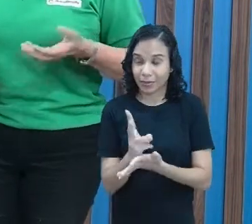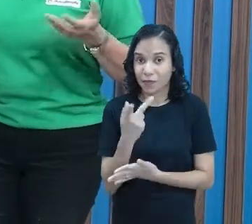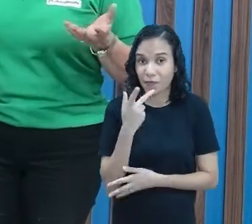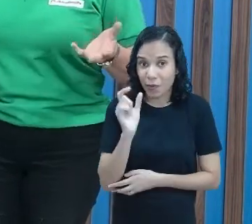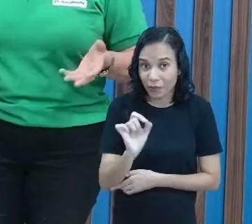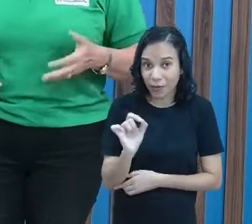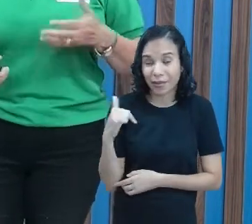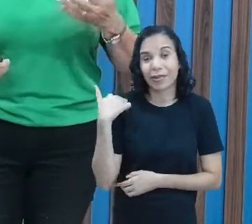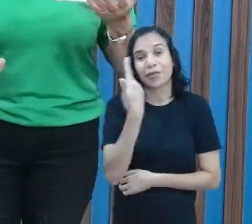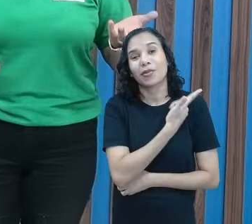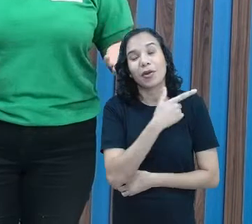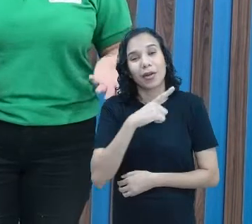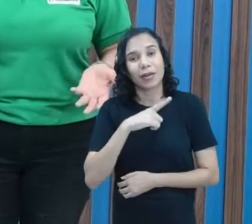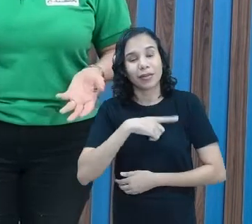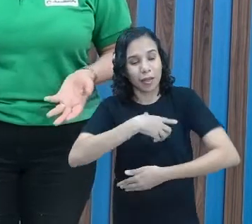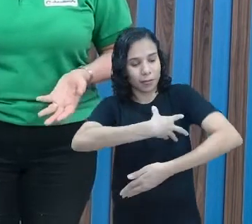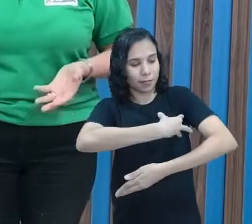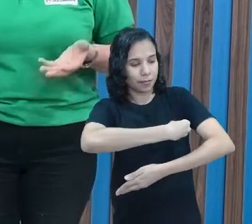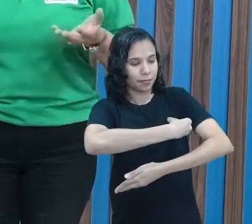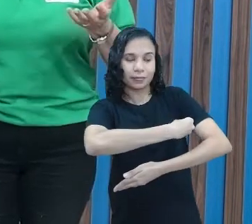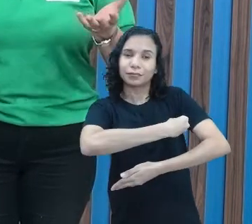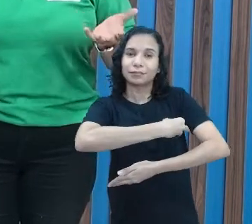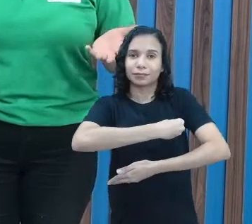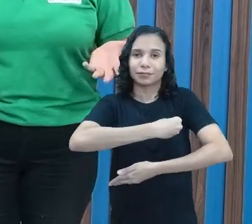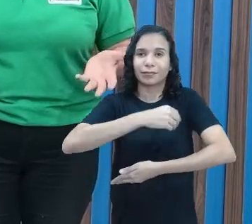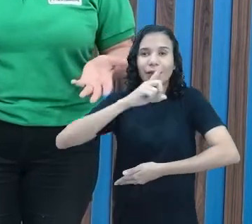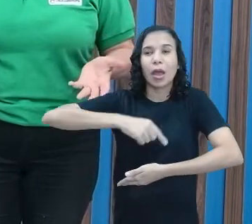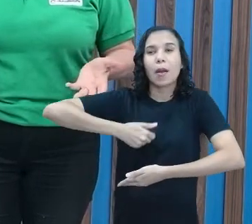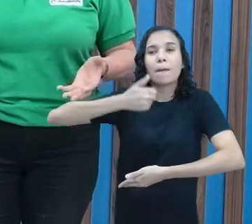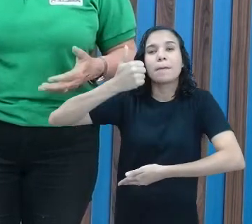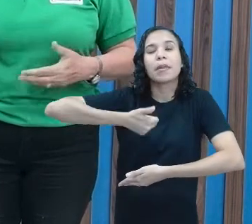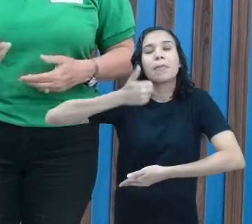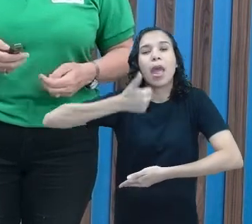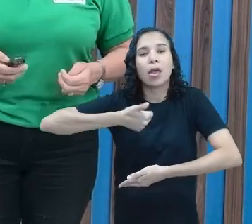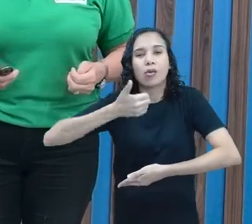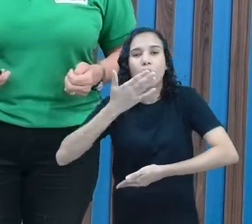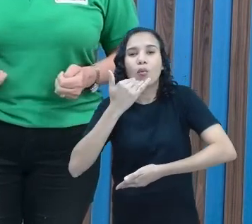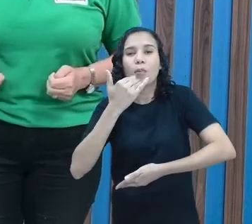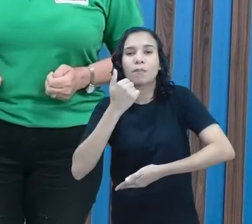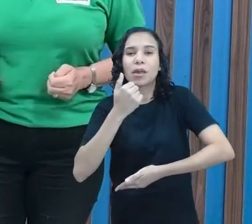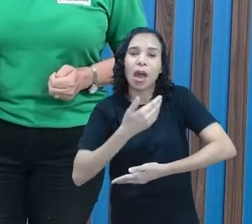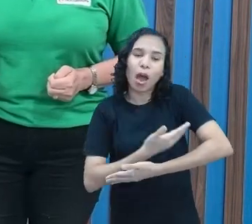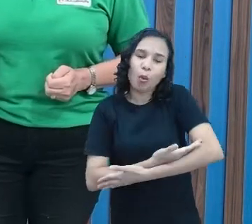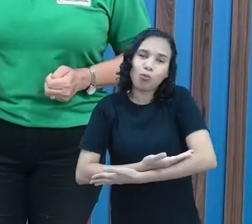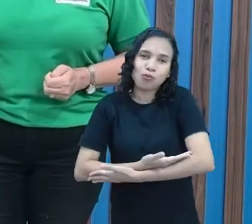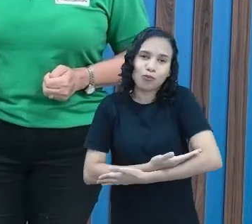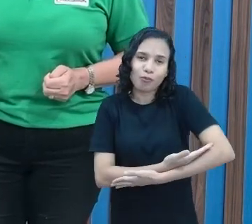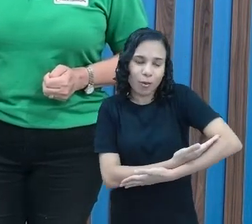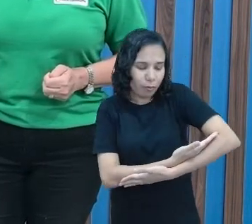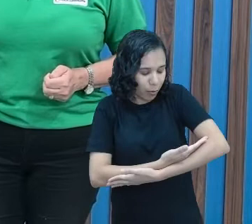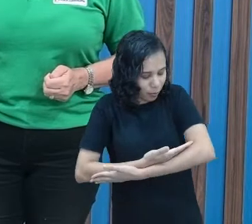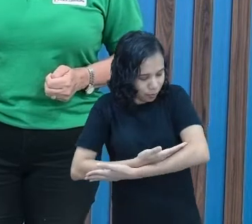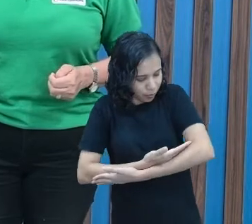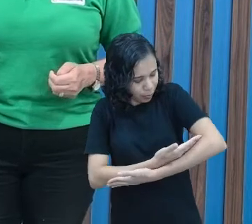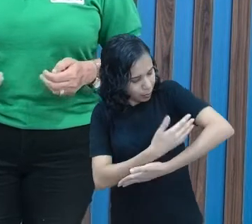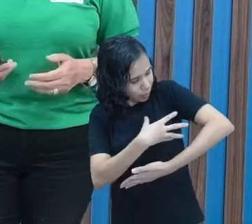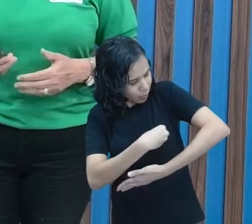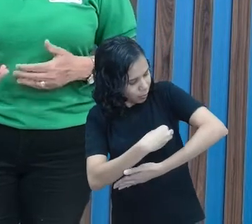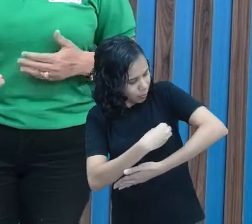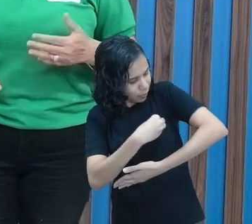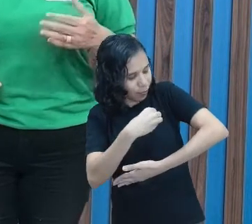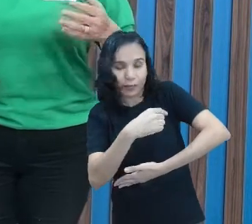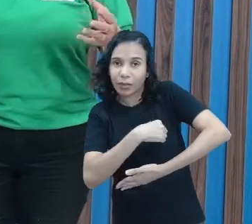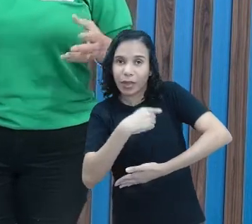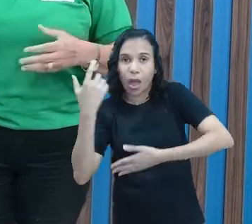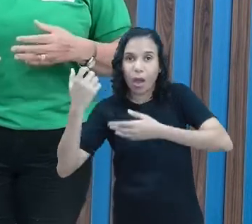nós trazemos o aleitamento materno, né? O primeiro alimento que o bebê ele pode se alimentar. Aquele